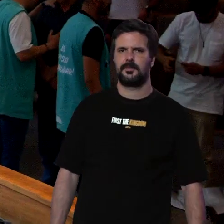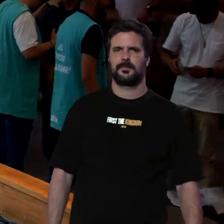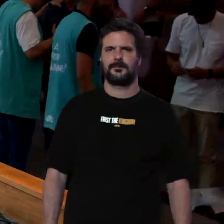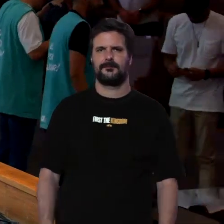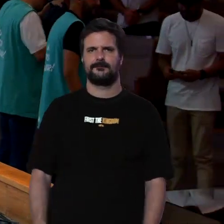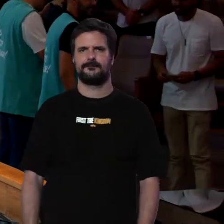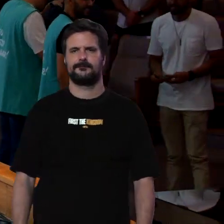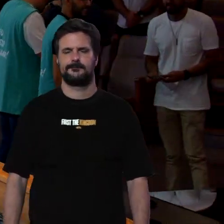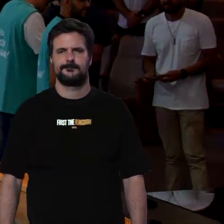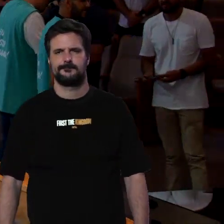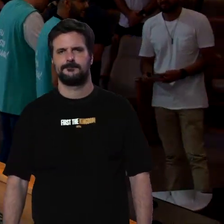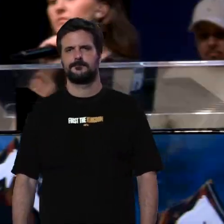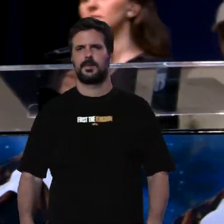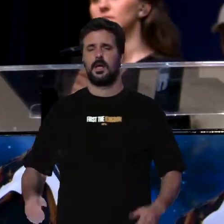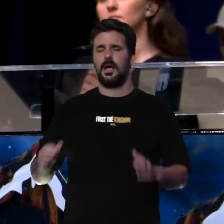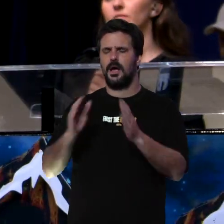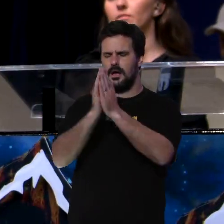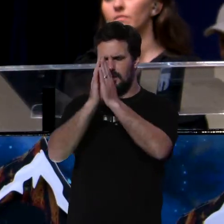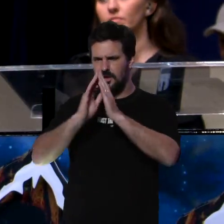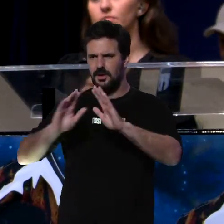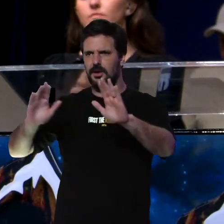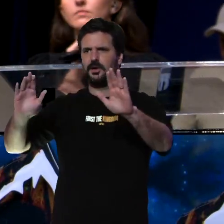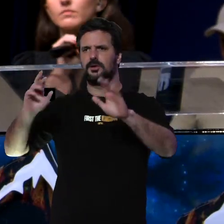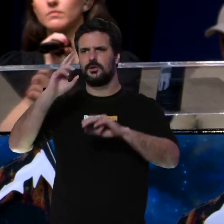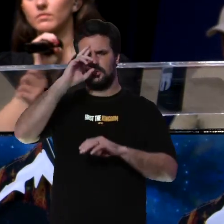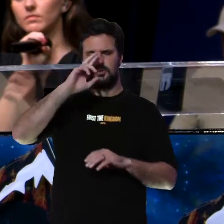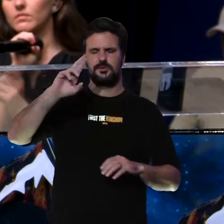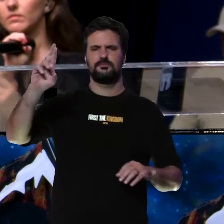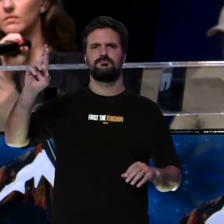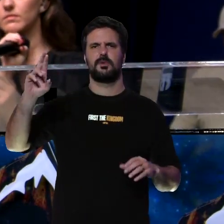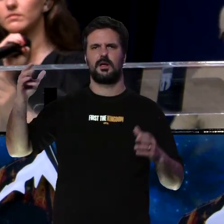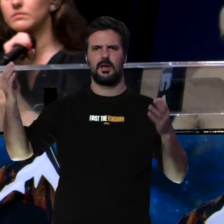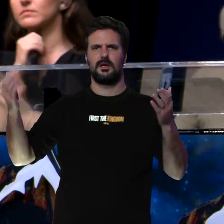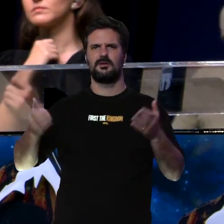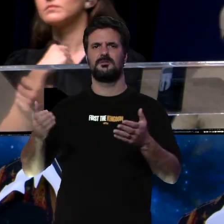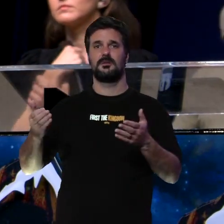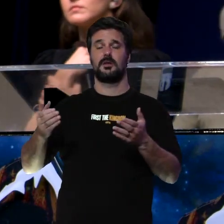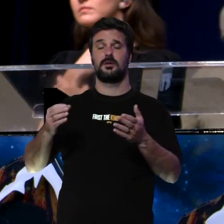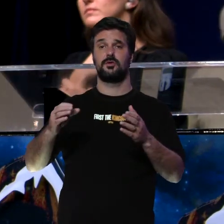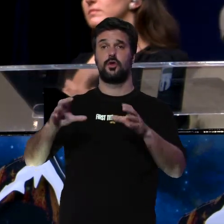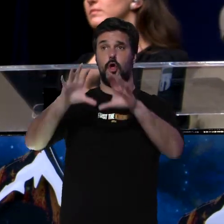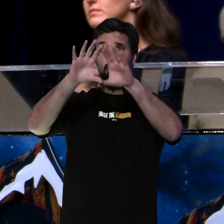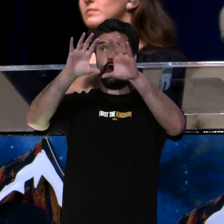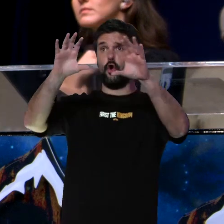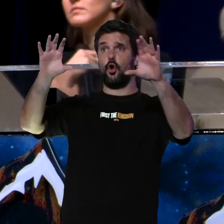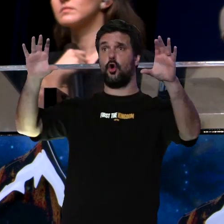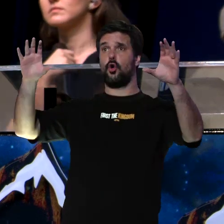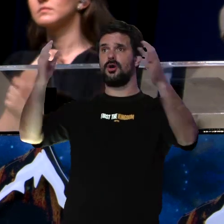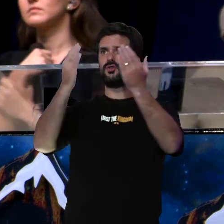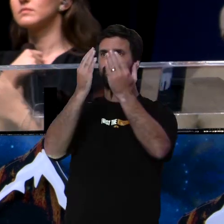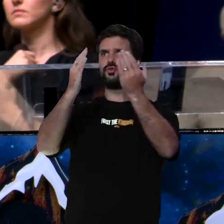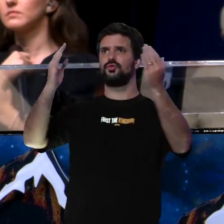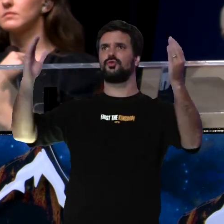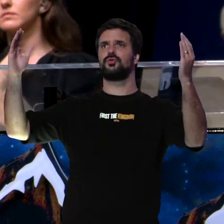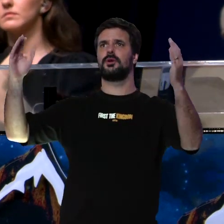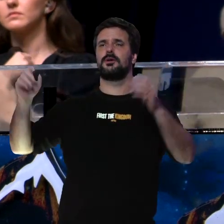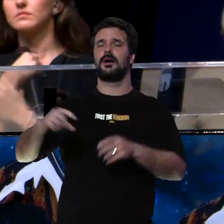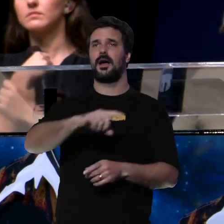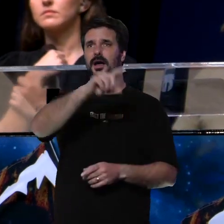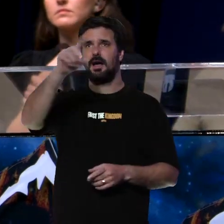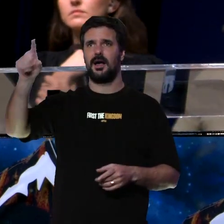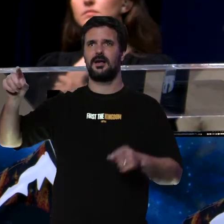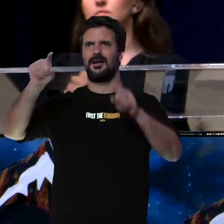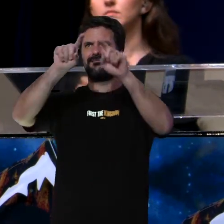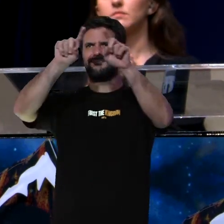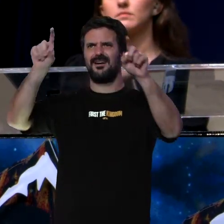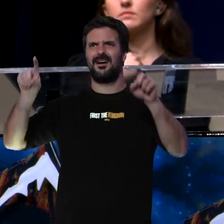Quero te convidar a adorar o Senhor conosco, não perdendo a janela de oportunidade de derramar o